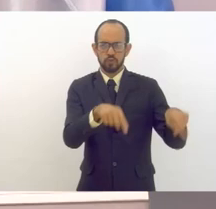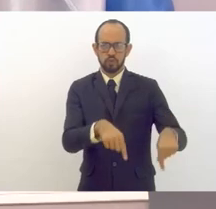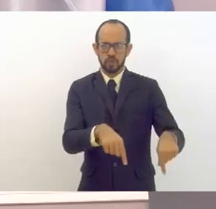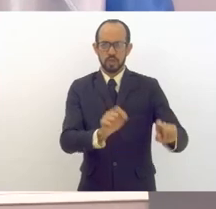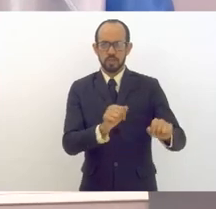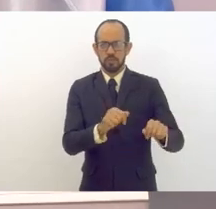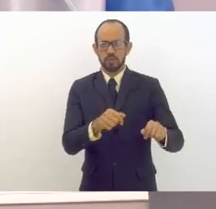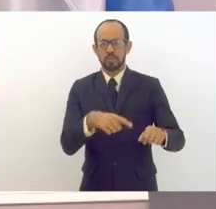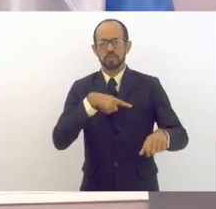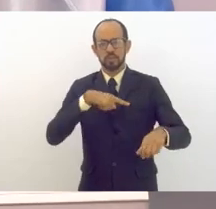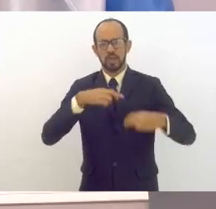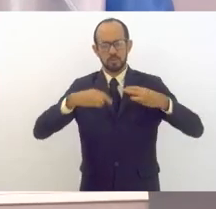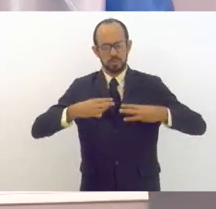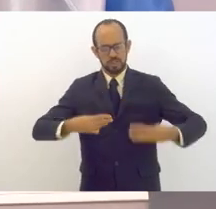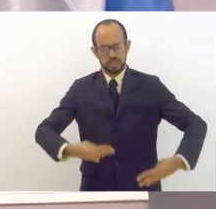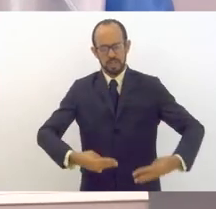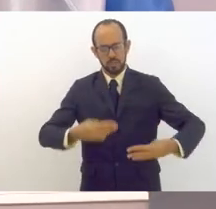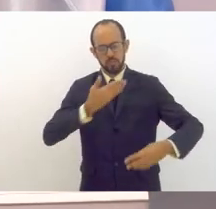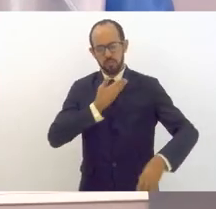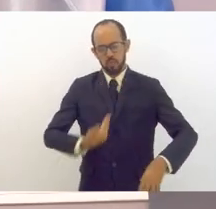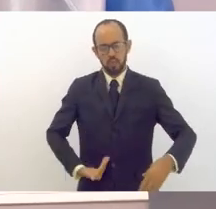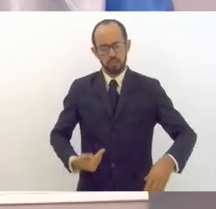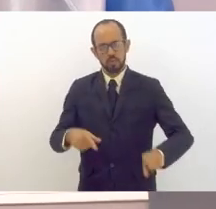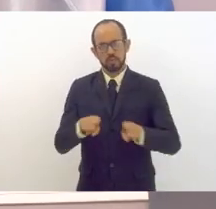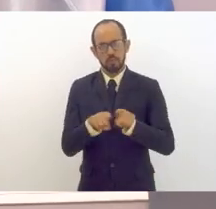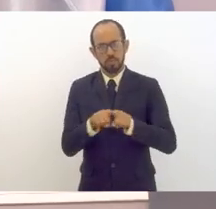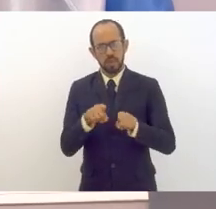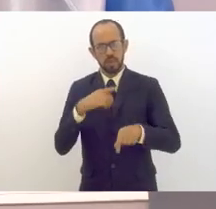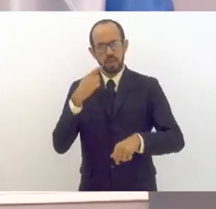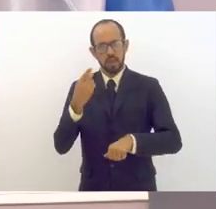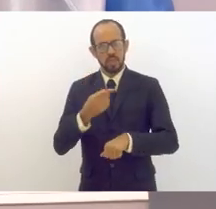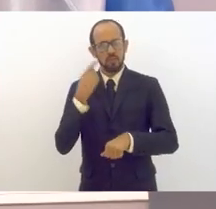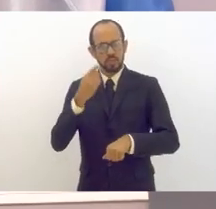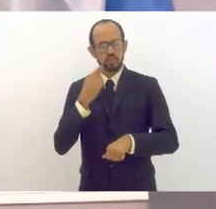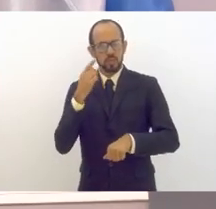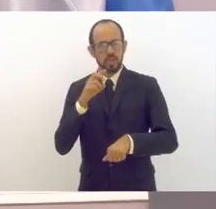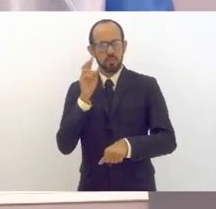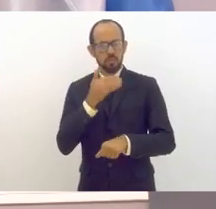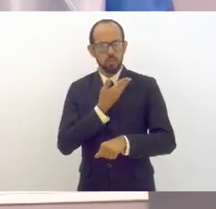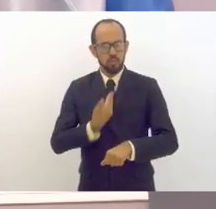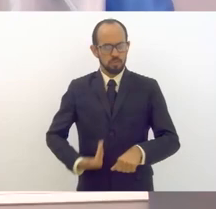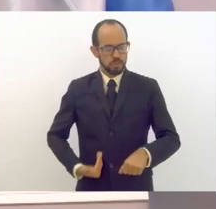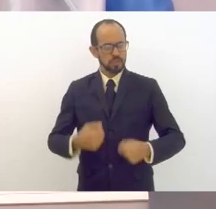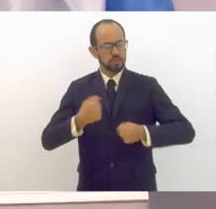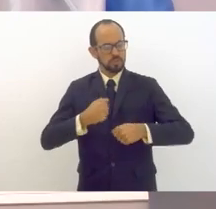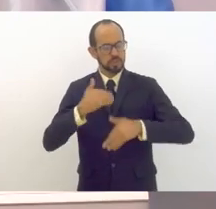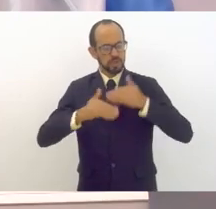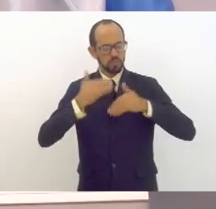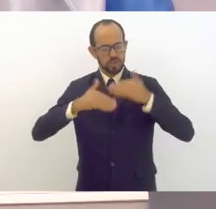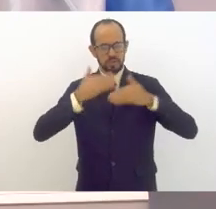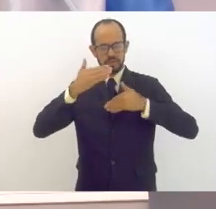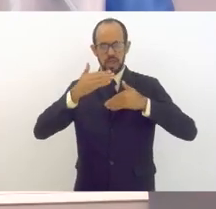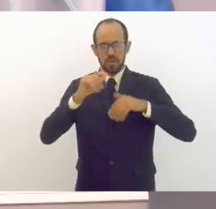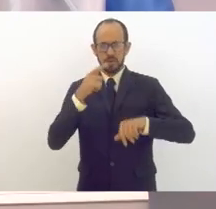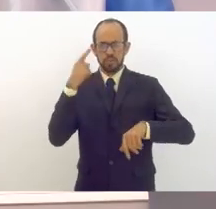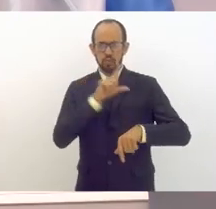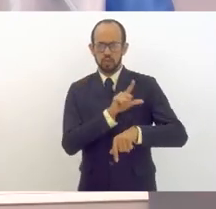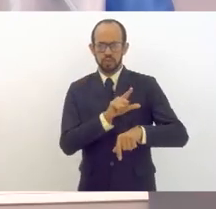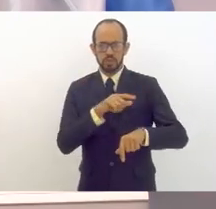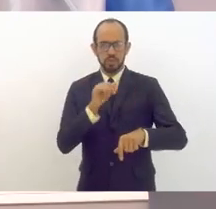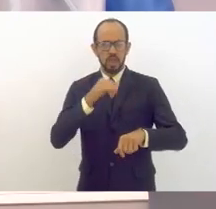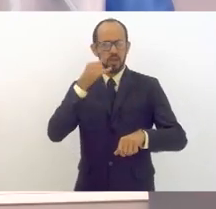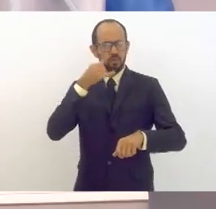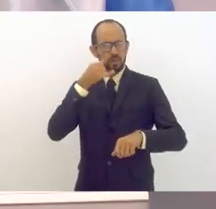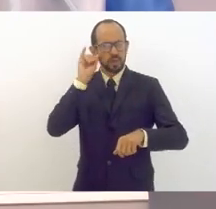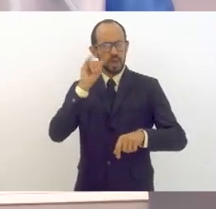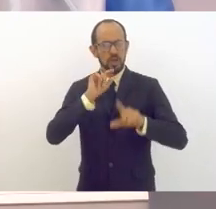aqui do Ministério Público, da Defensoria Pública. A gente entende que precisa avançar em medidas imediatas para que a gente não inicie o